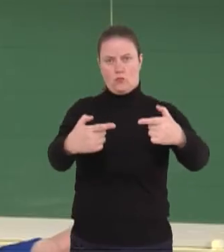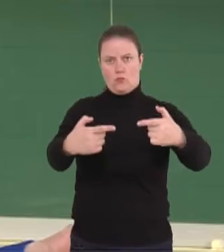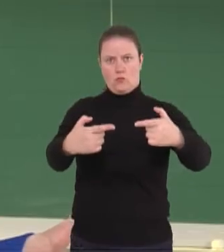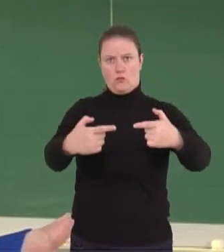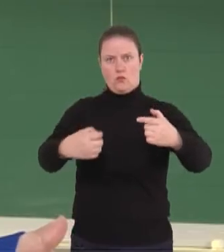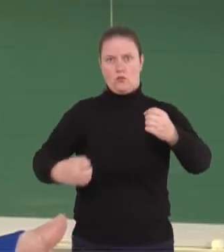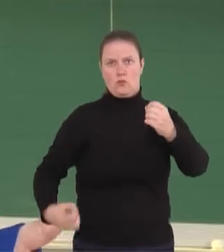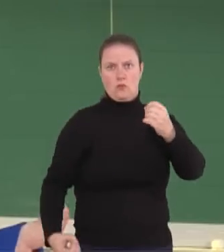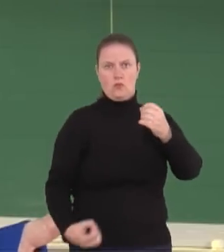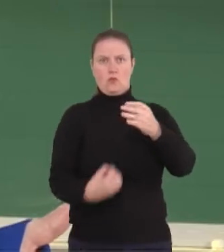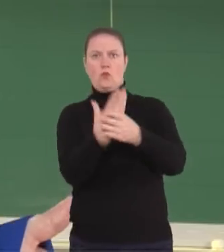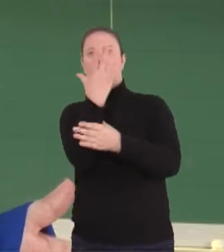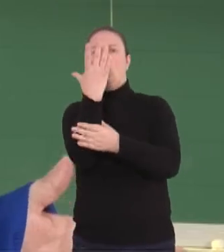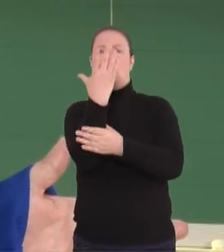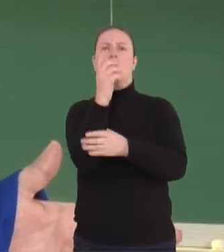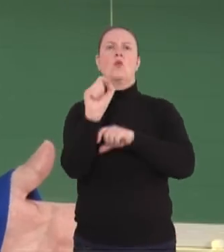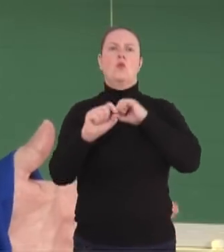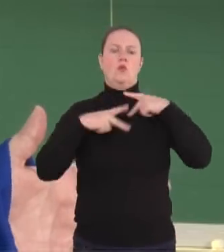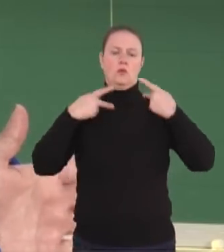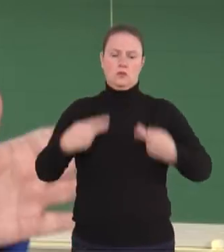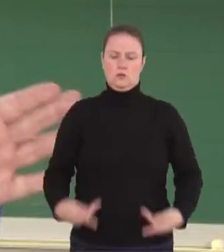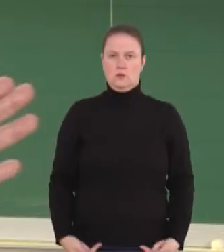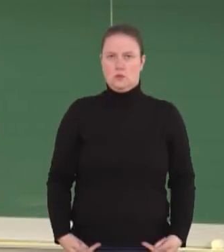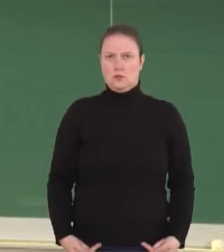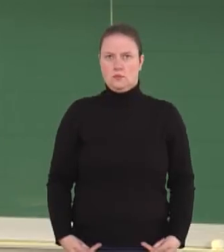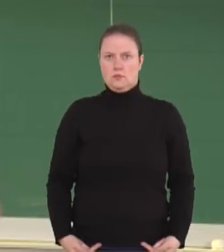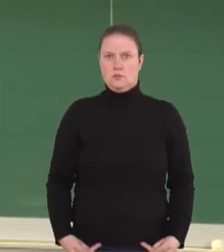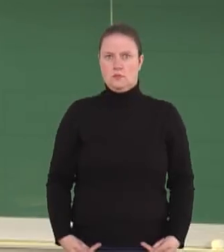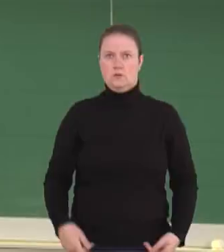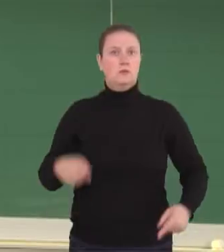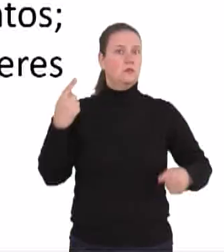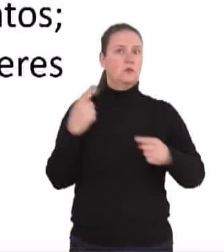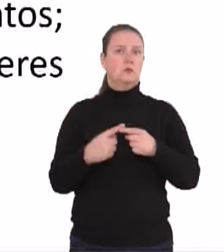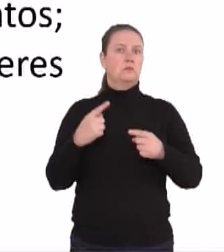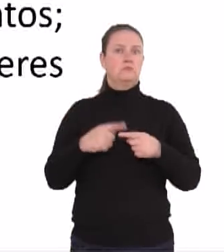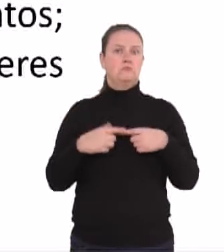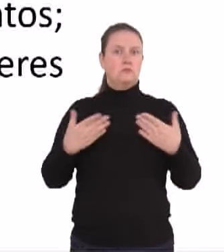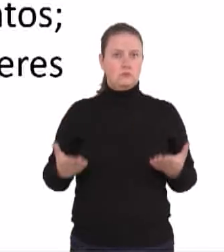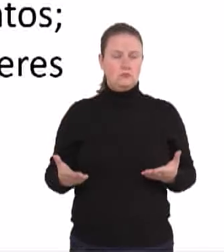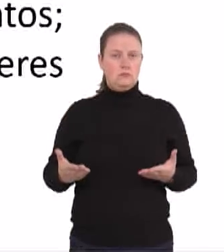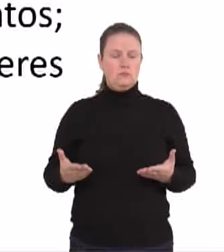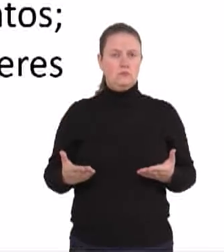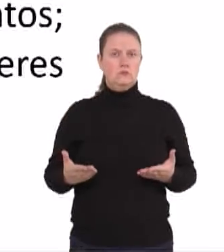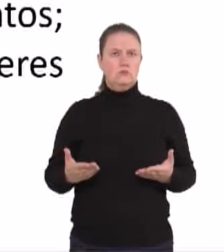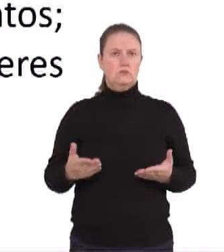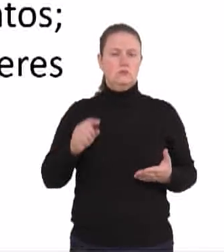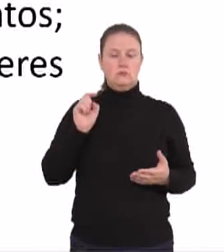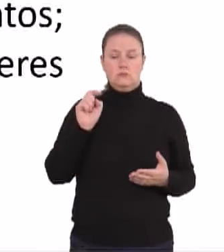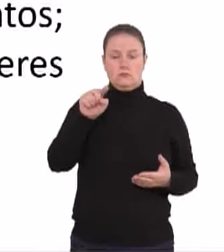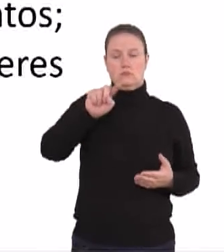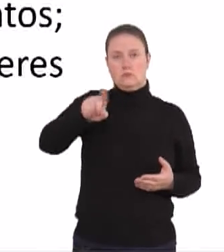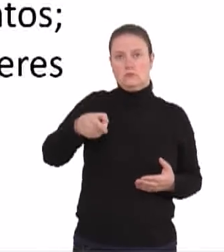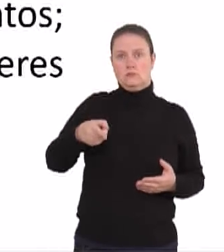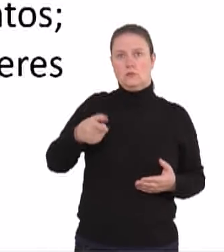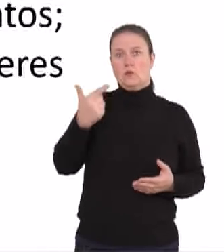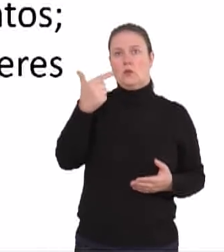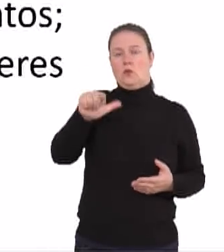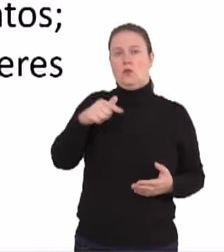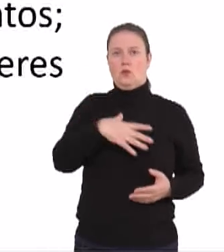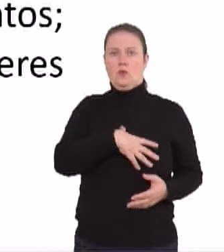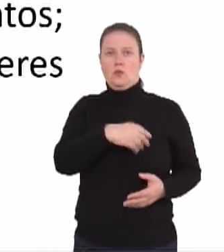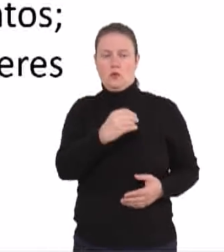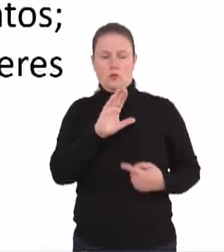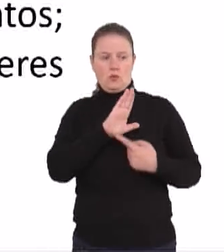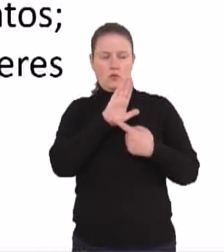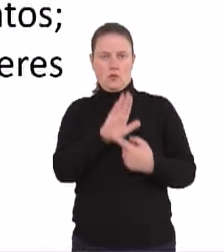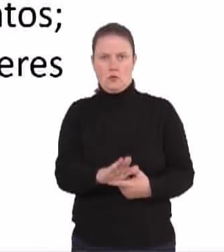só que curioso. Por que será, né? E ponto e vírgula, porque tem mais um filho para ser apresentado.